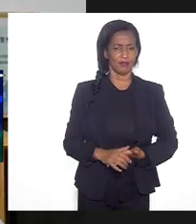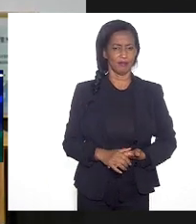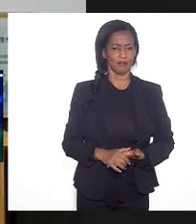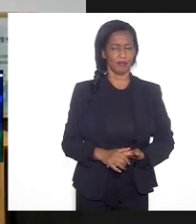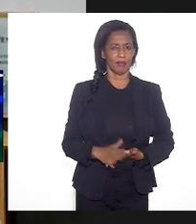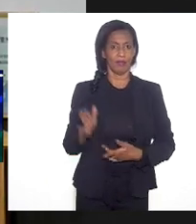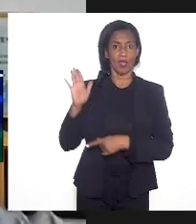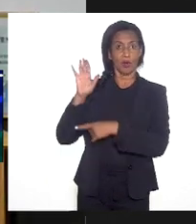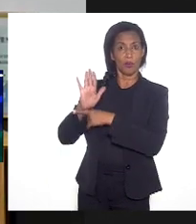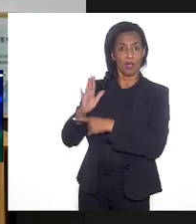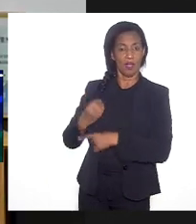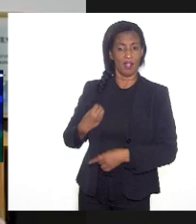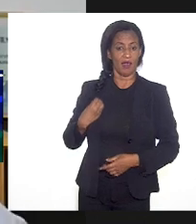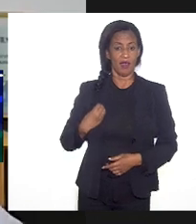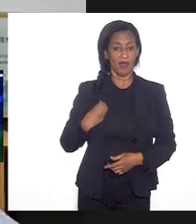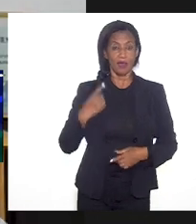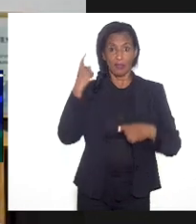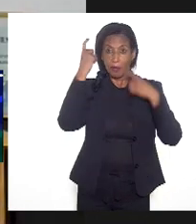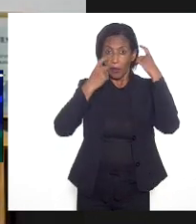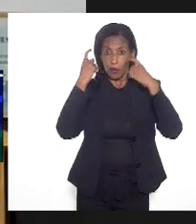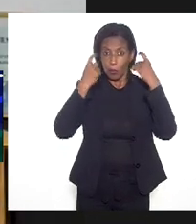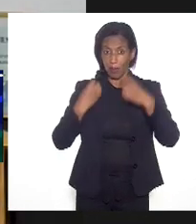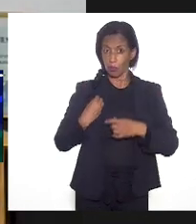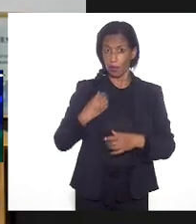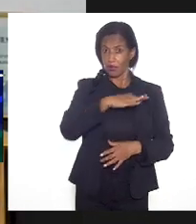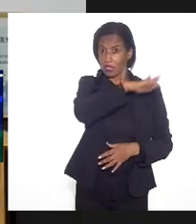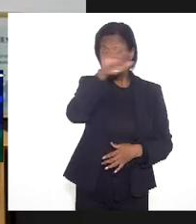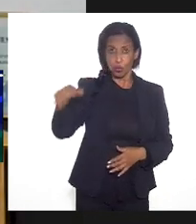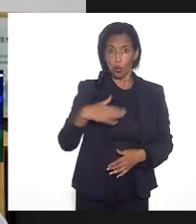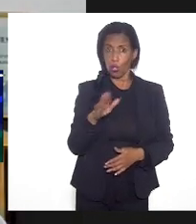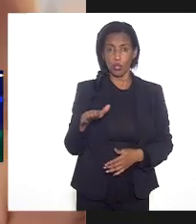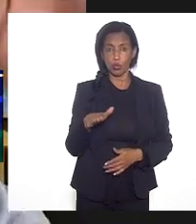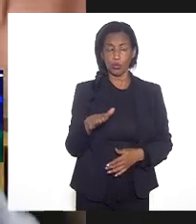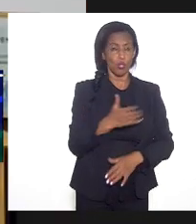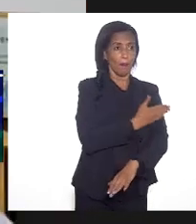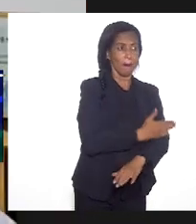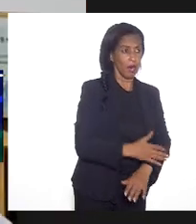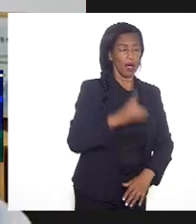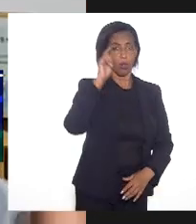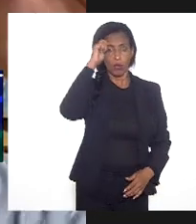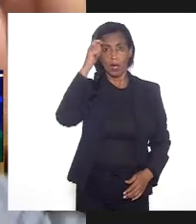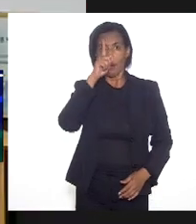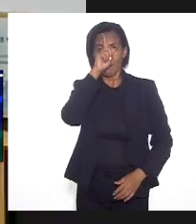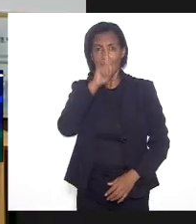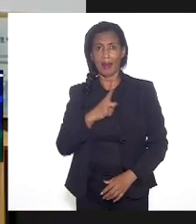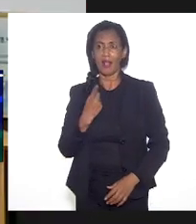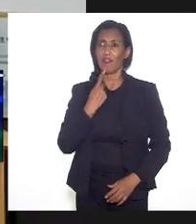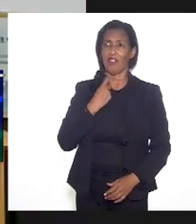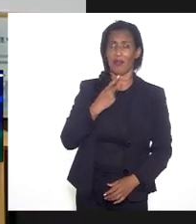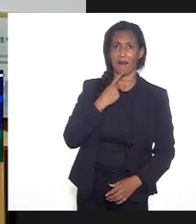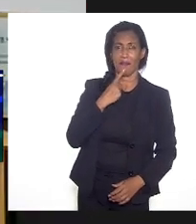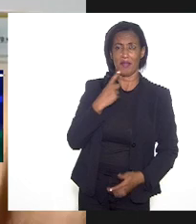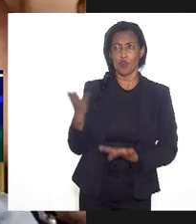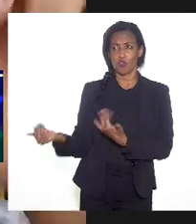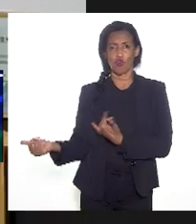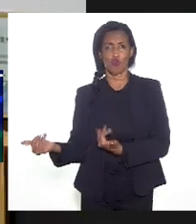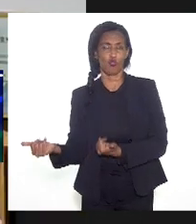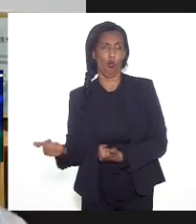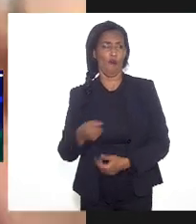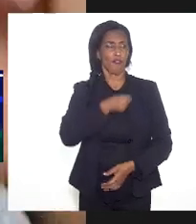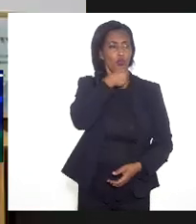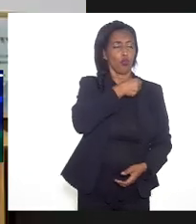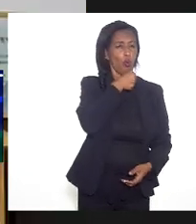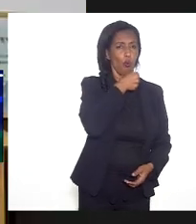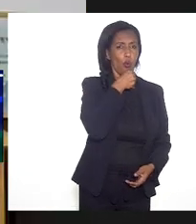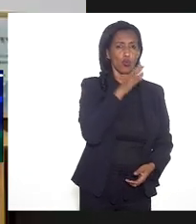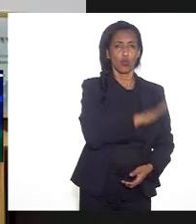Quem defende a vida está preocupado com a vida de todos. Brancos, negros, amarelos, vermelhos, jovem,